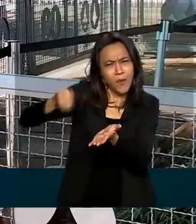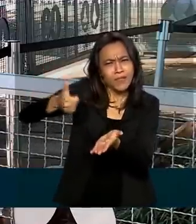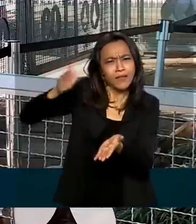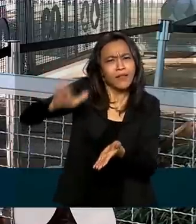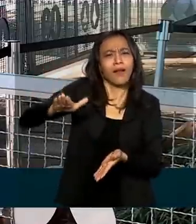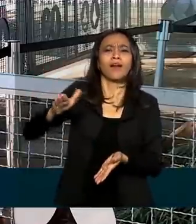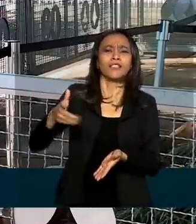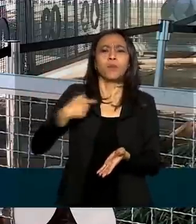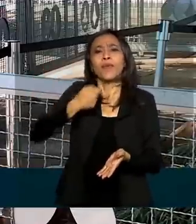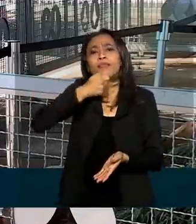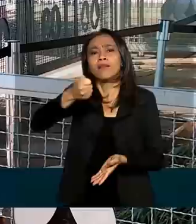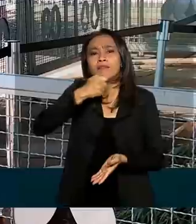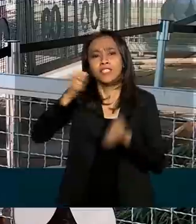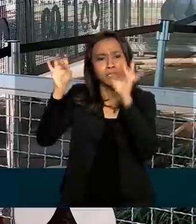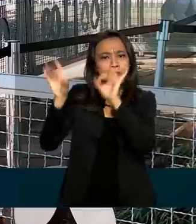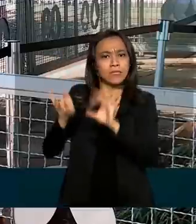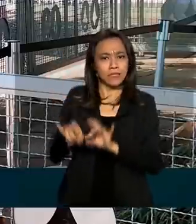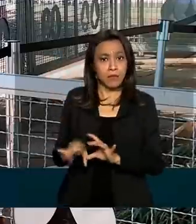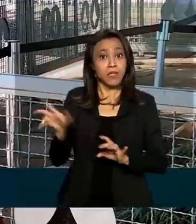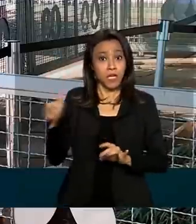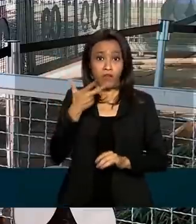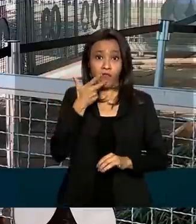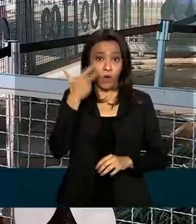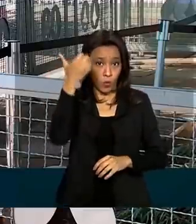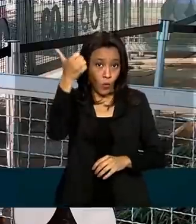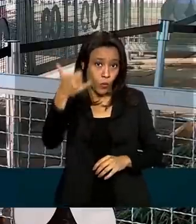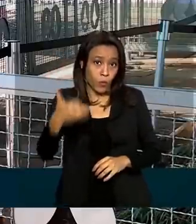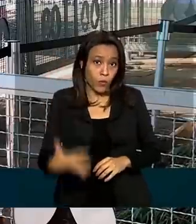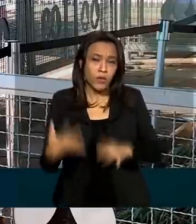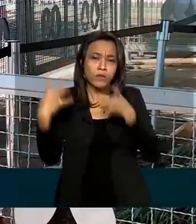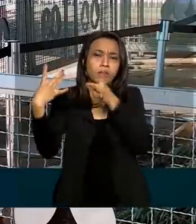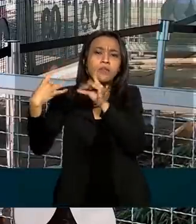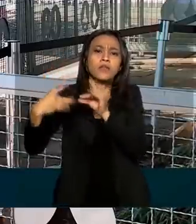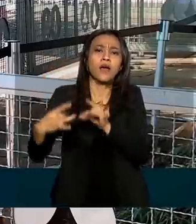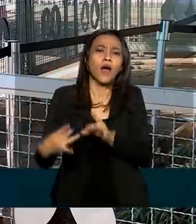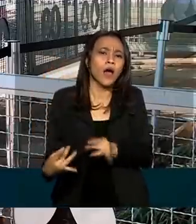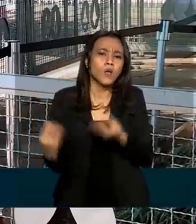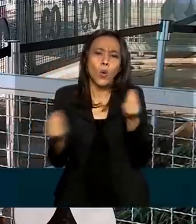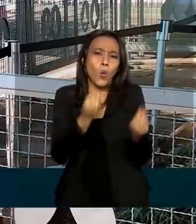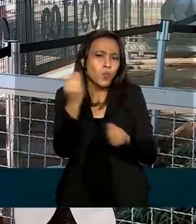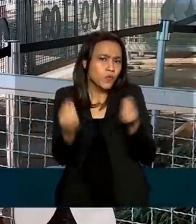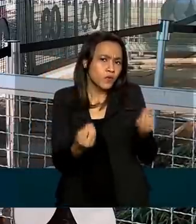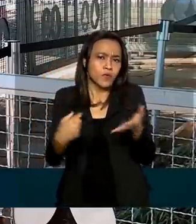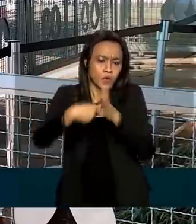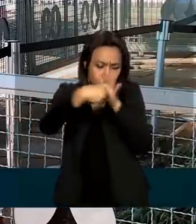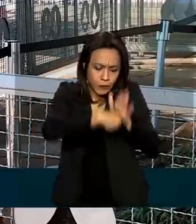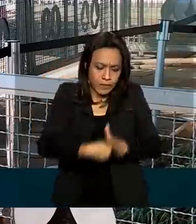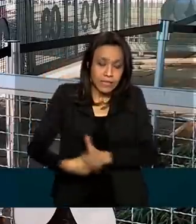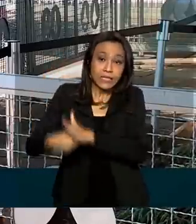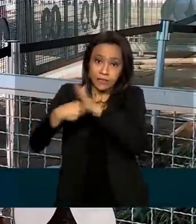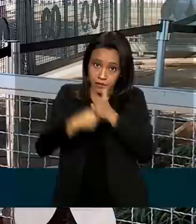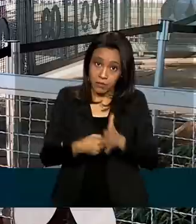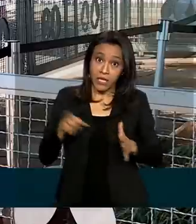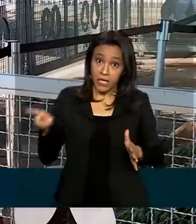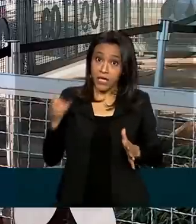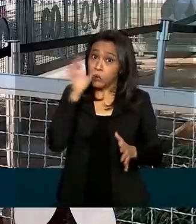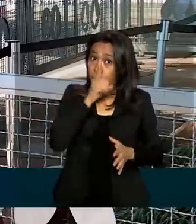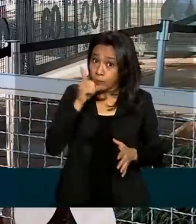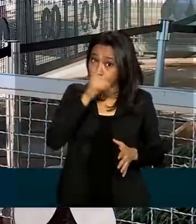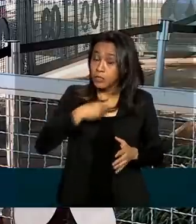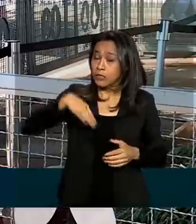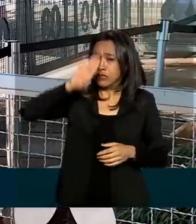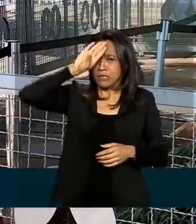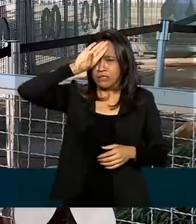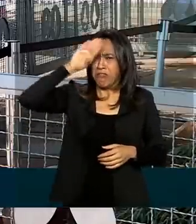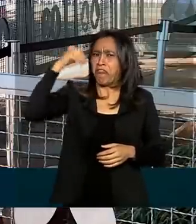exclusiva e ele falou sobre o diagnóstico né ele contou com detalhes como é que foi no domingo o presidente começou a se sentir mal